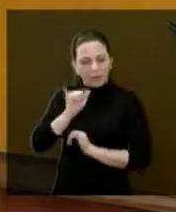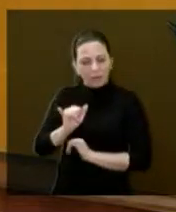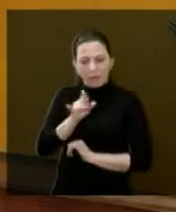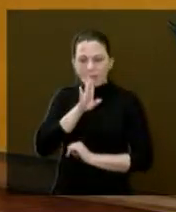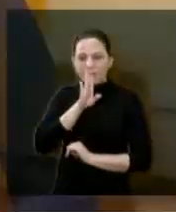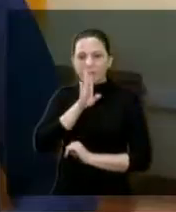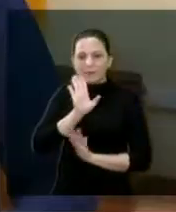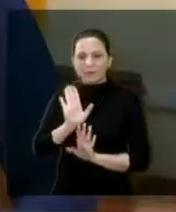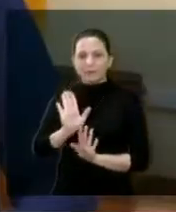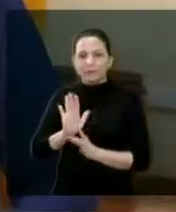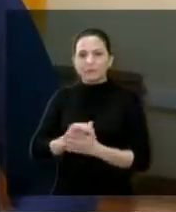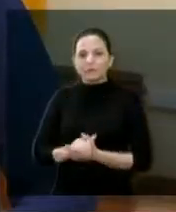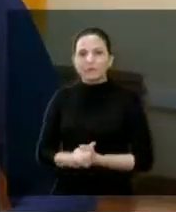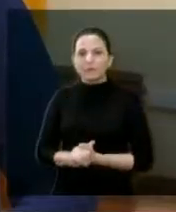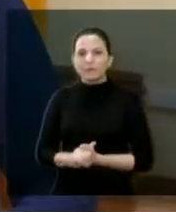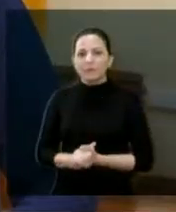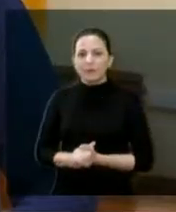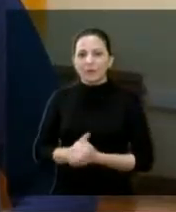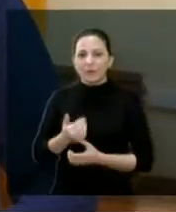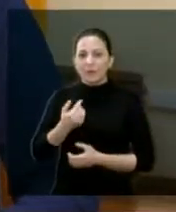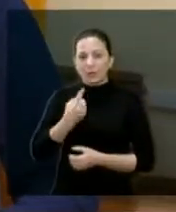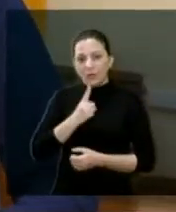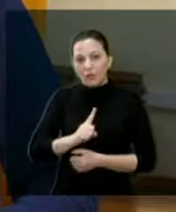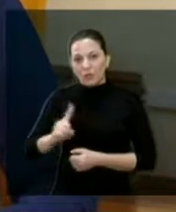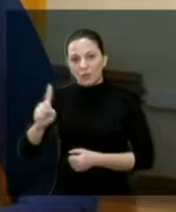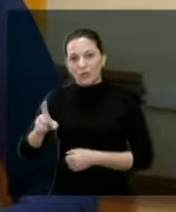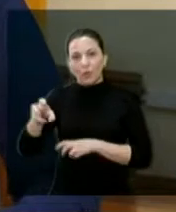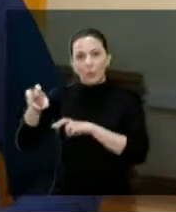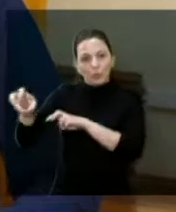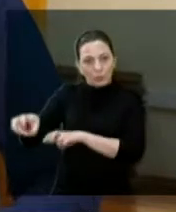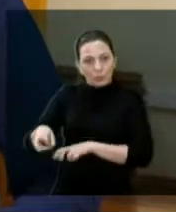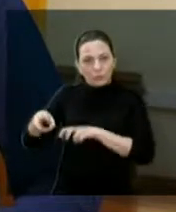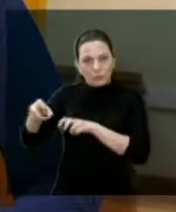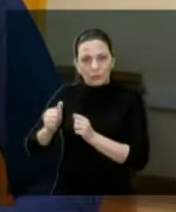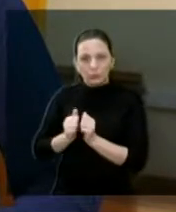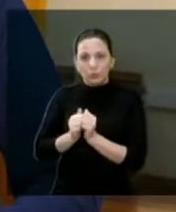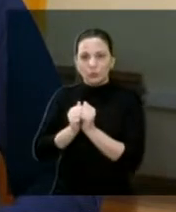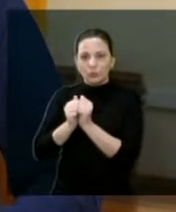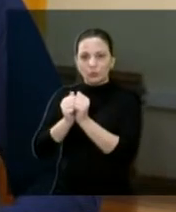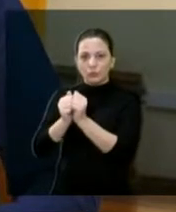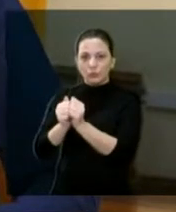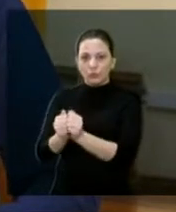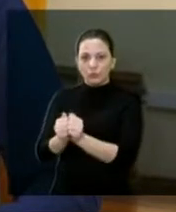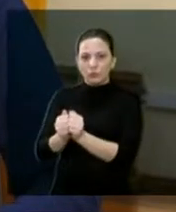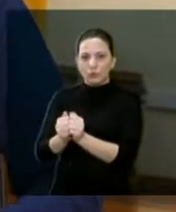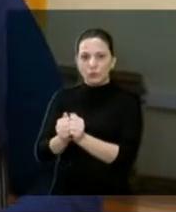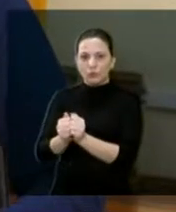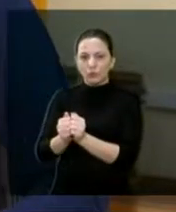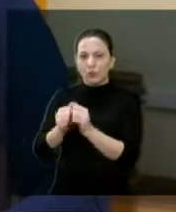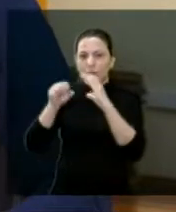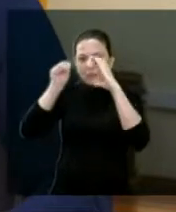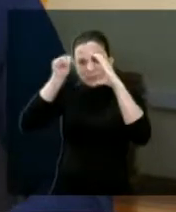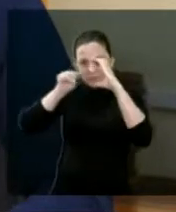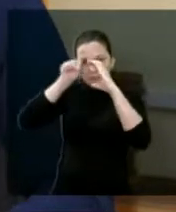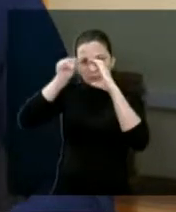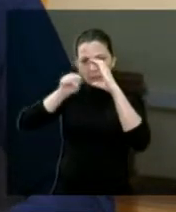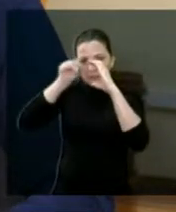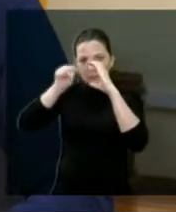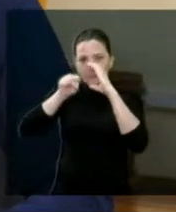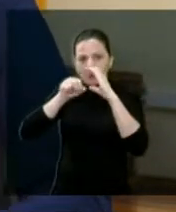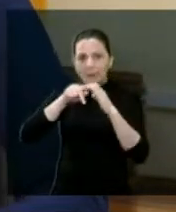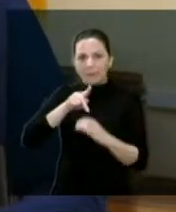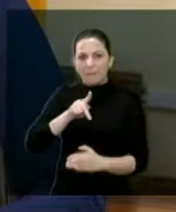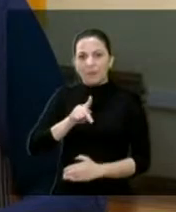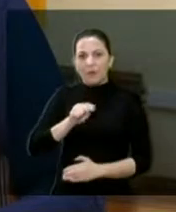dele. Eu fui num sítio, junto com o cinegrafista lá, Paulo